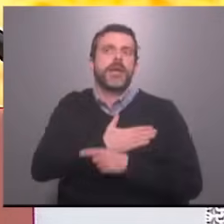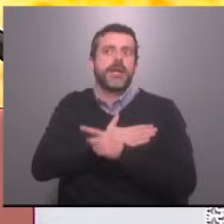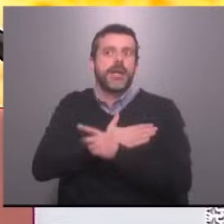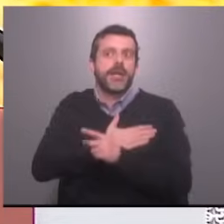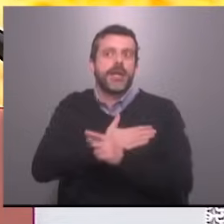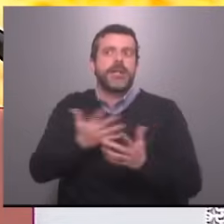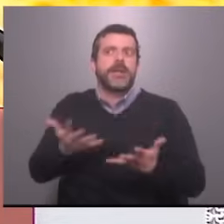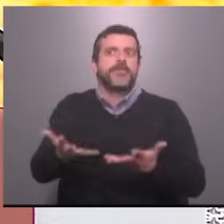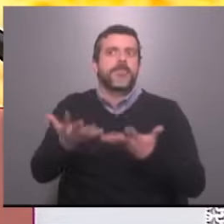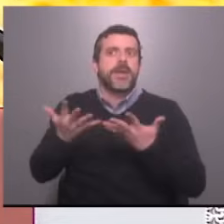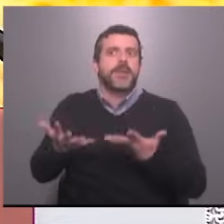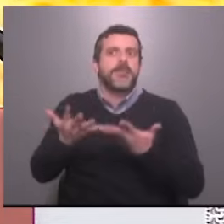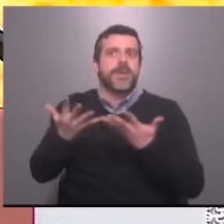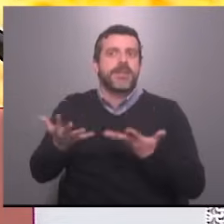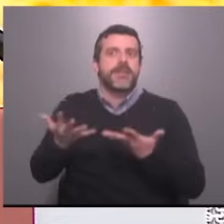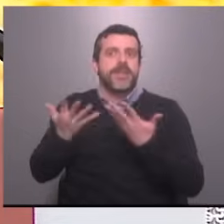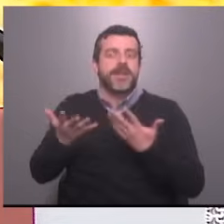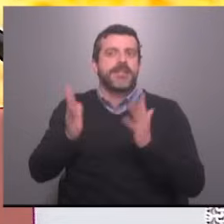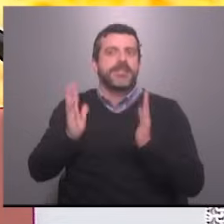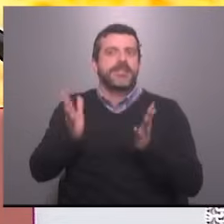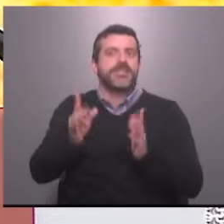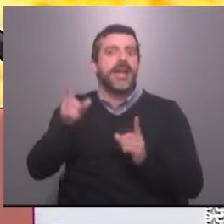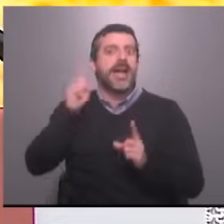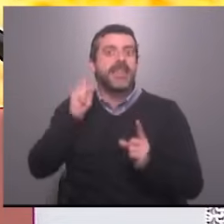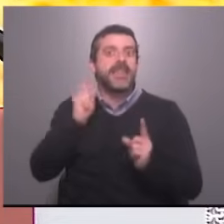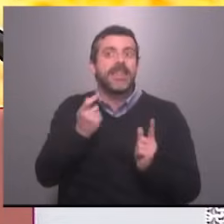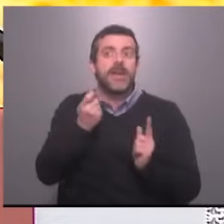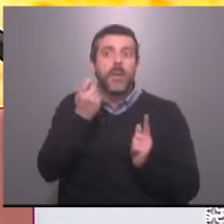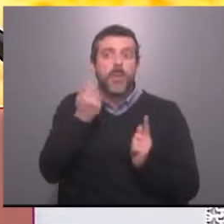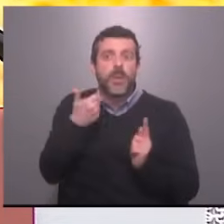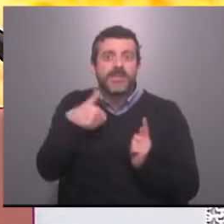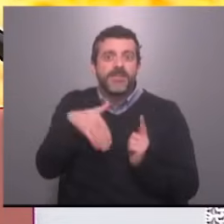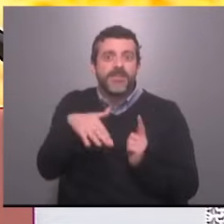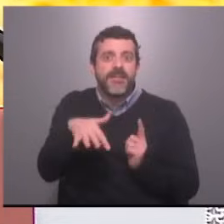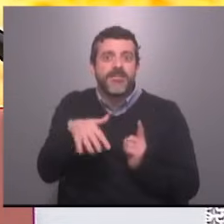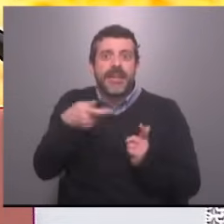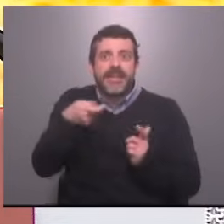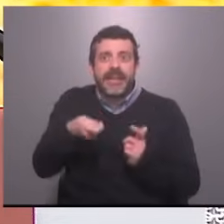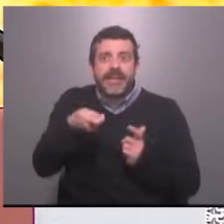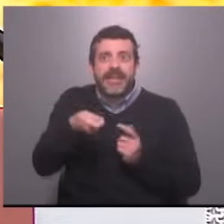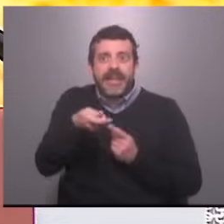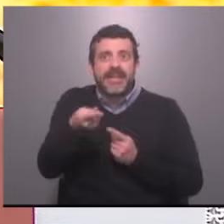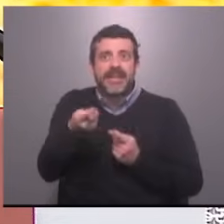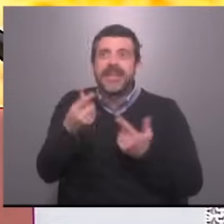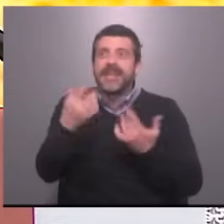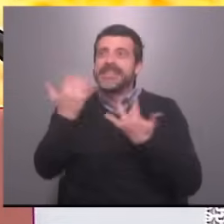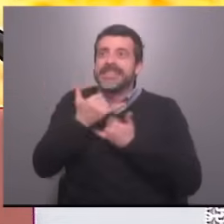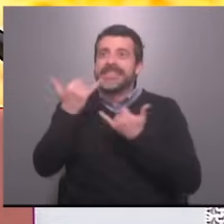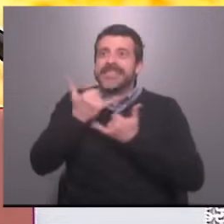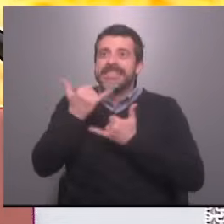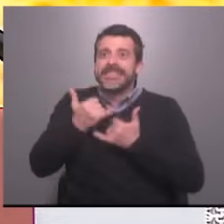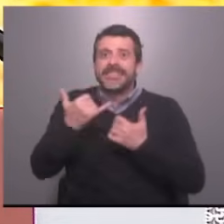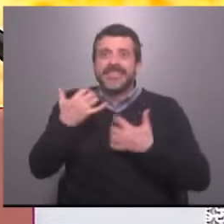muito, nós já vivemos com antecipação a alegria desse dia?